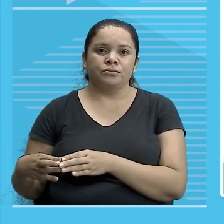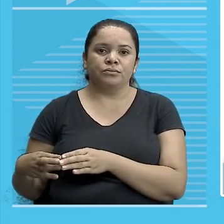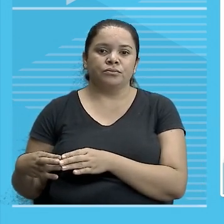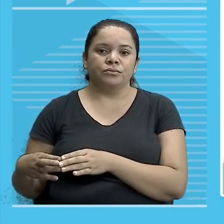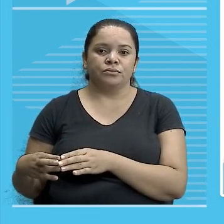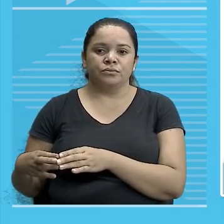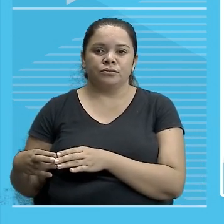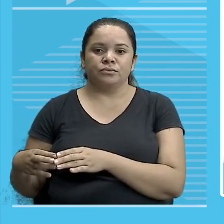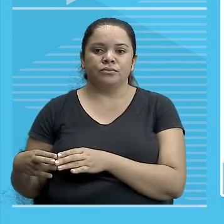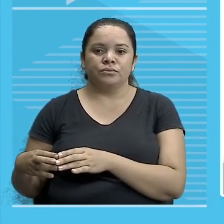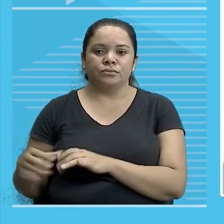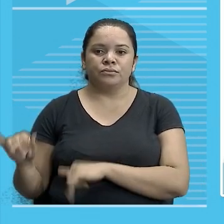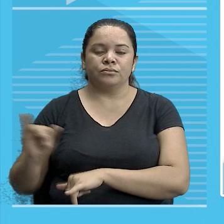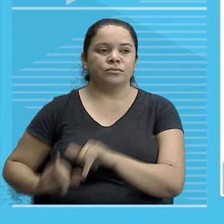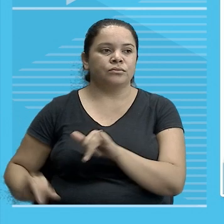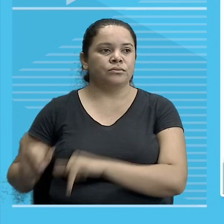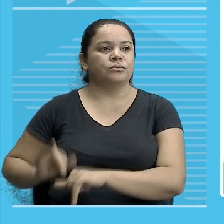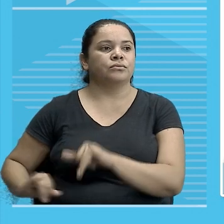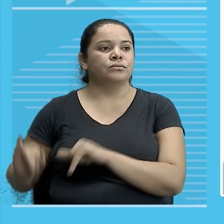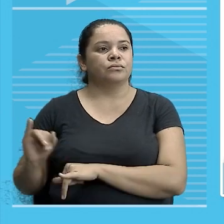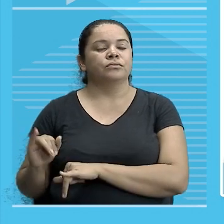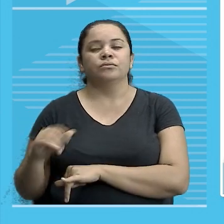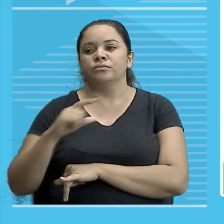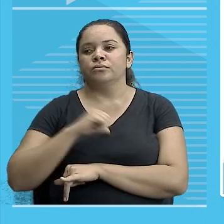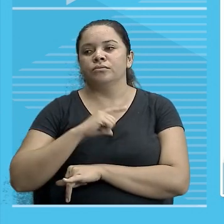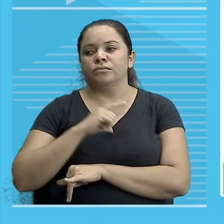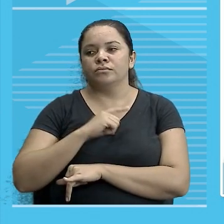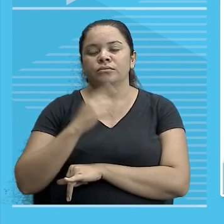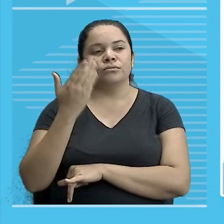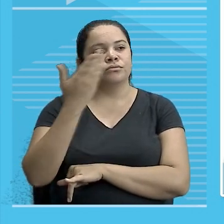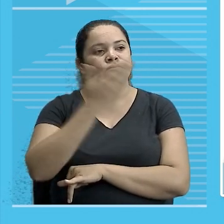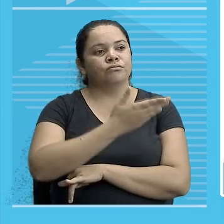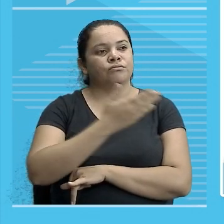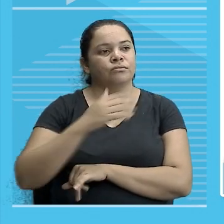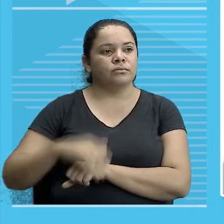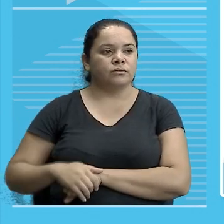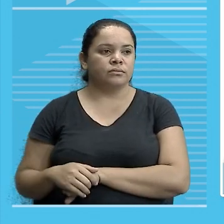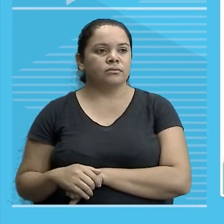tem a hidrólise enzimática. Aí sim.